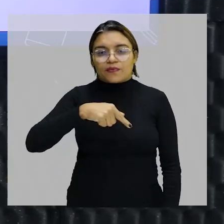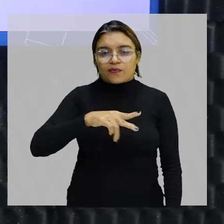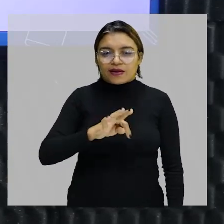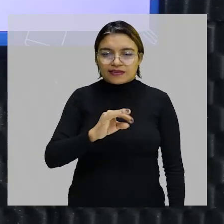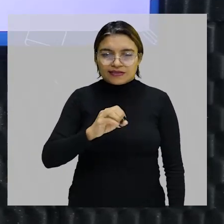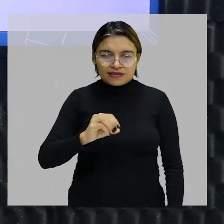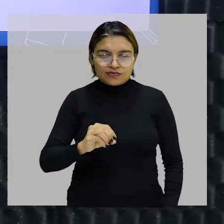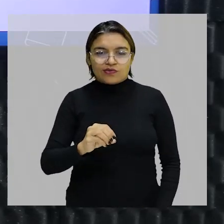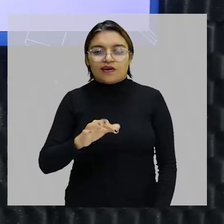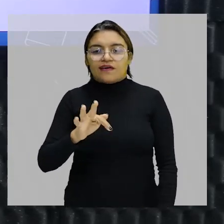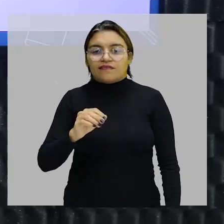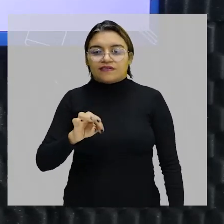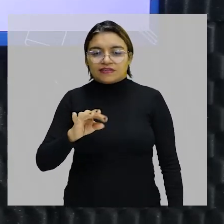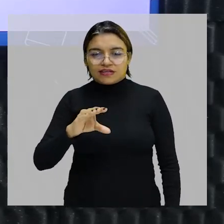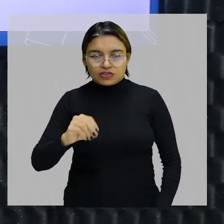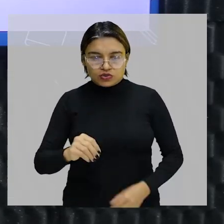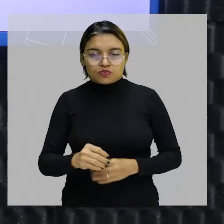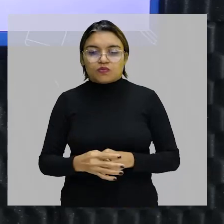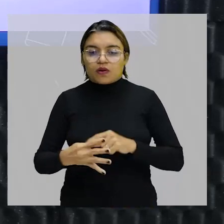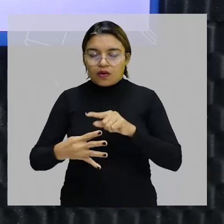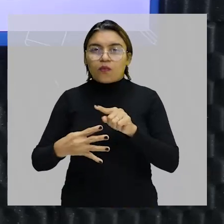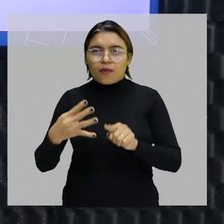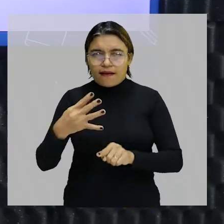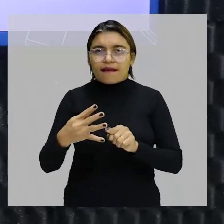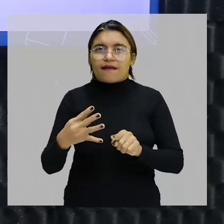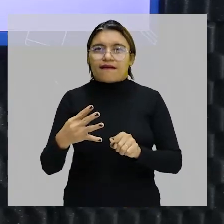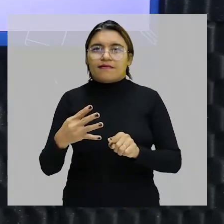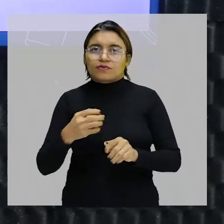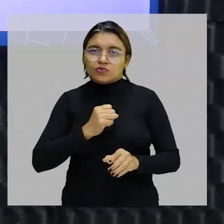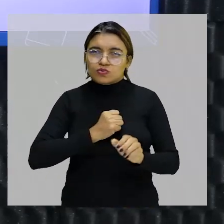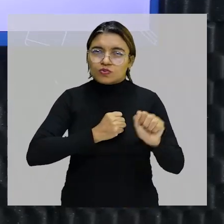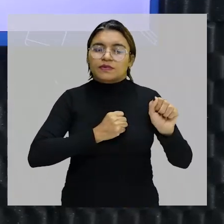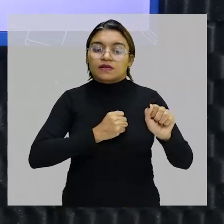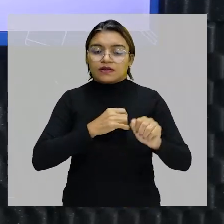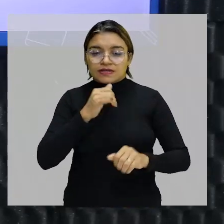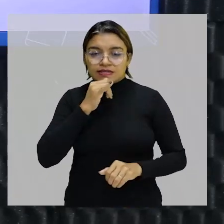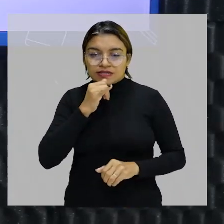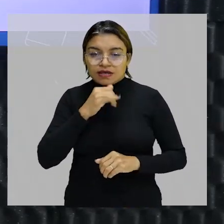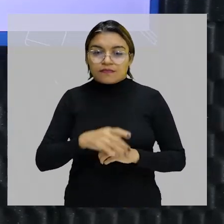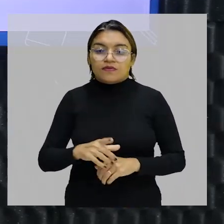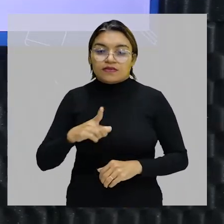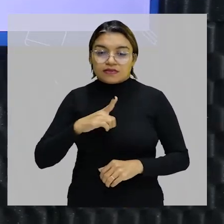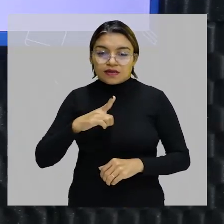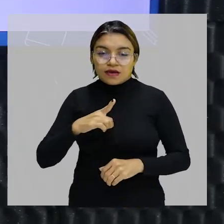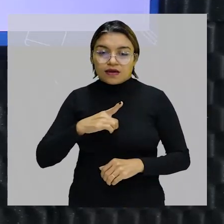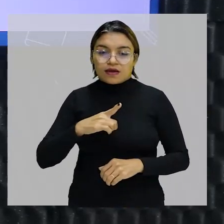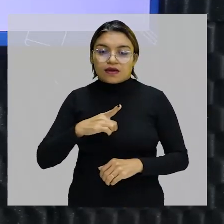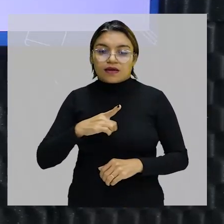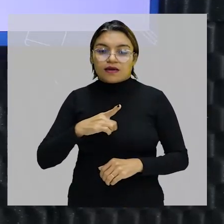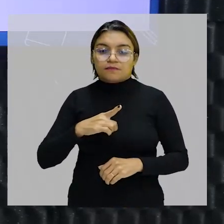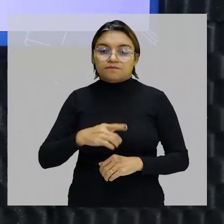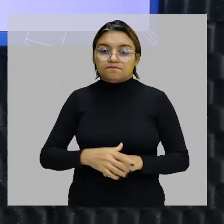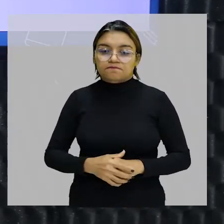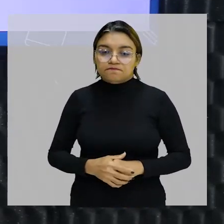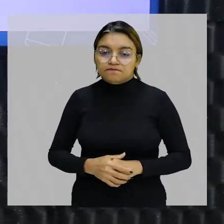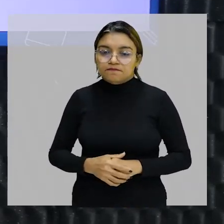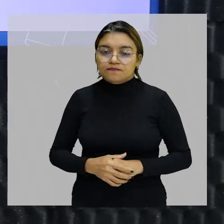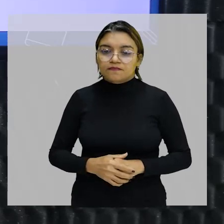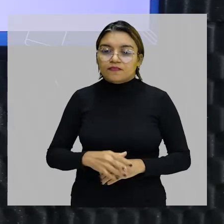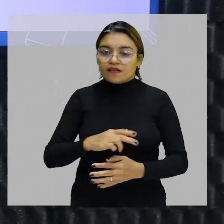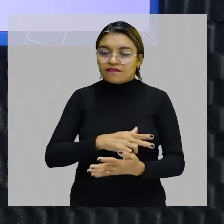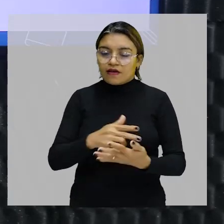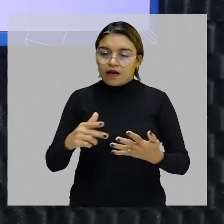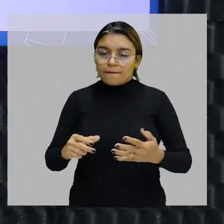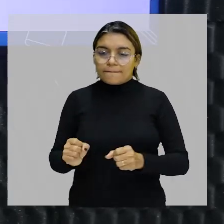Richards, que consegue alongar o seu corpo, né? Ele, o Doutor Fantástico, ele consegue ter esses